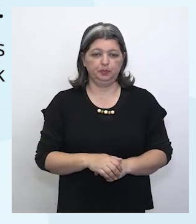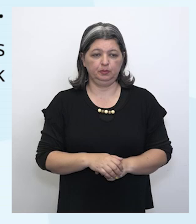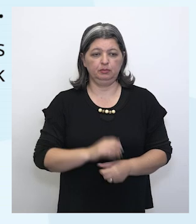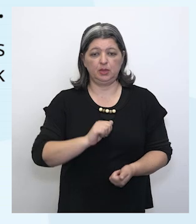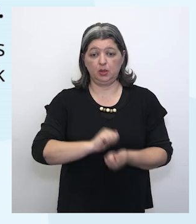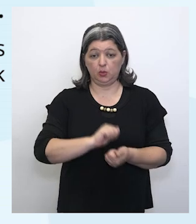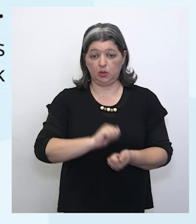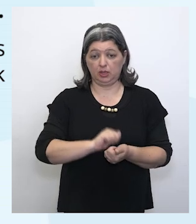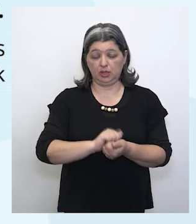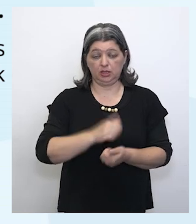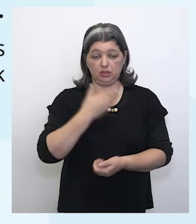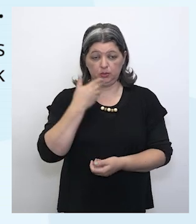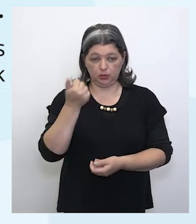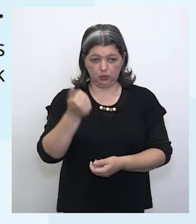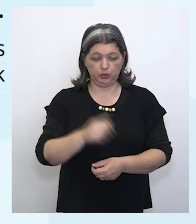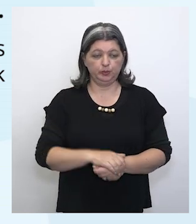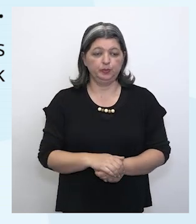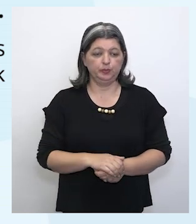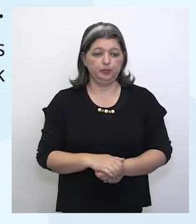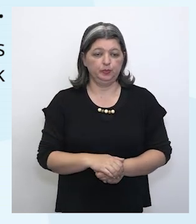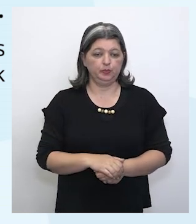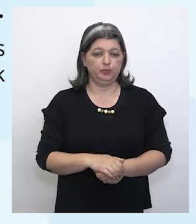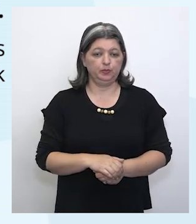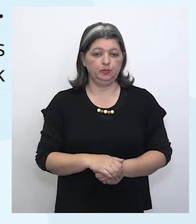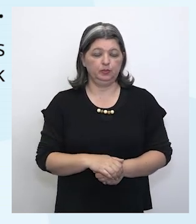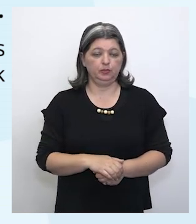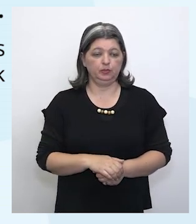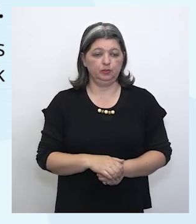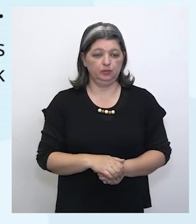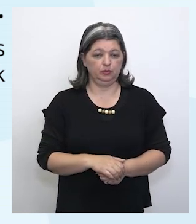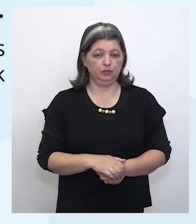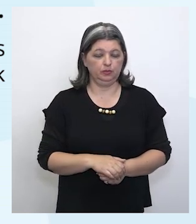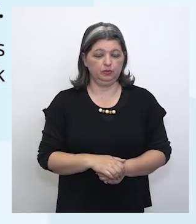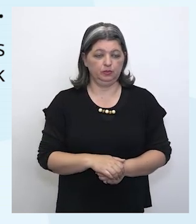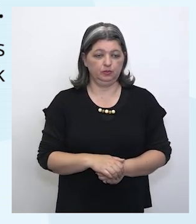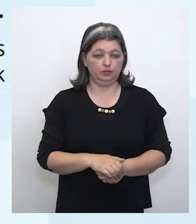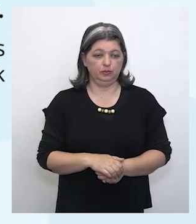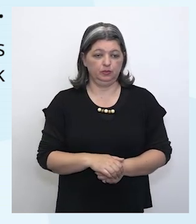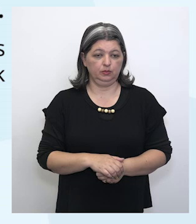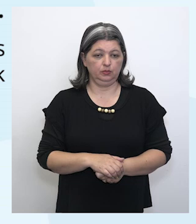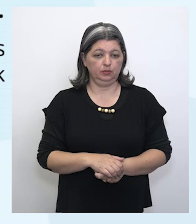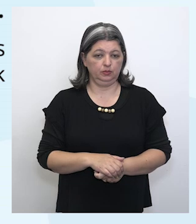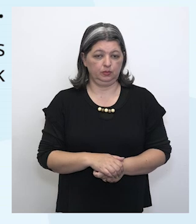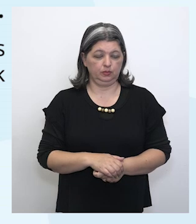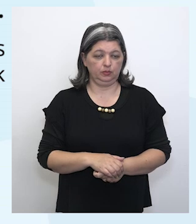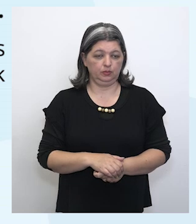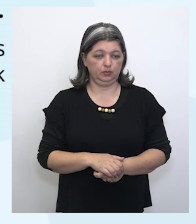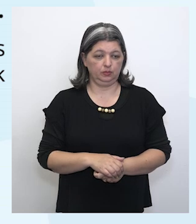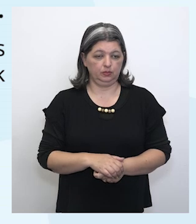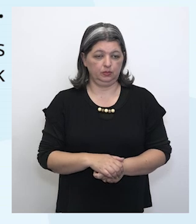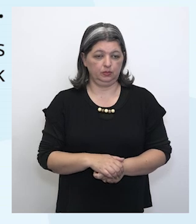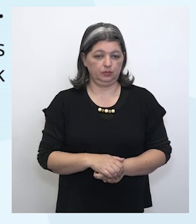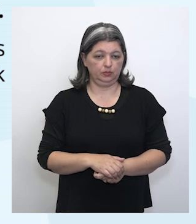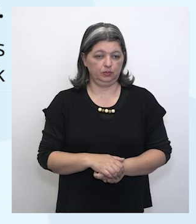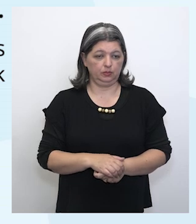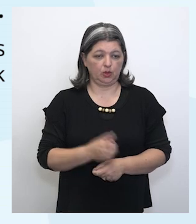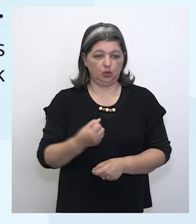Né? 87% of EU citizens agree that Europe could use its natural resources more efficiently.